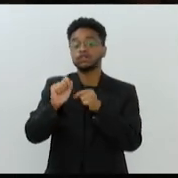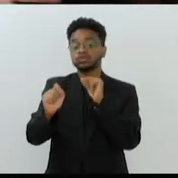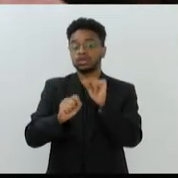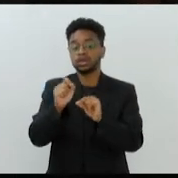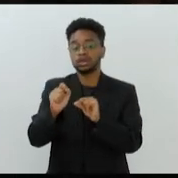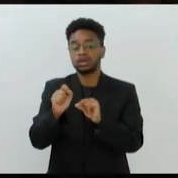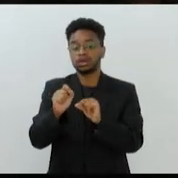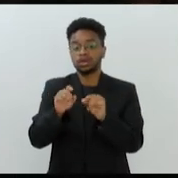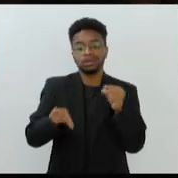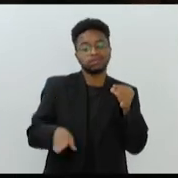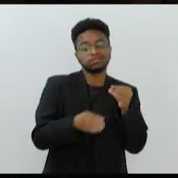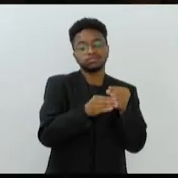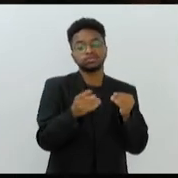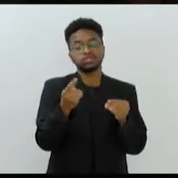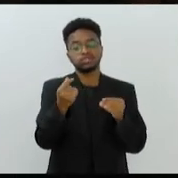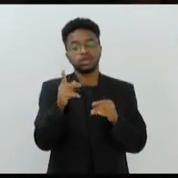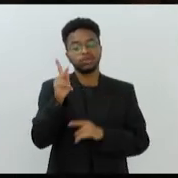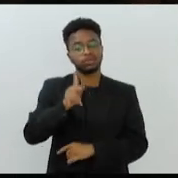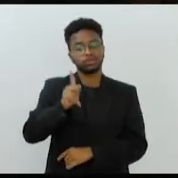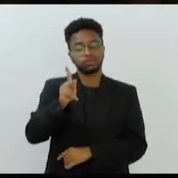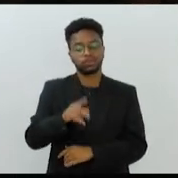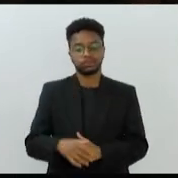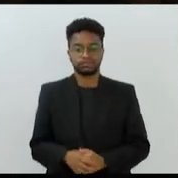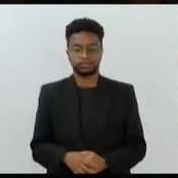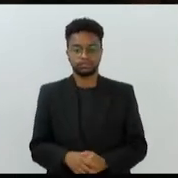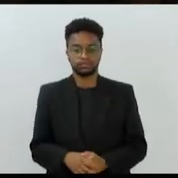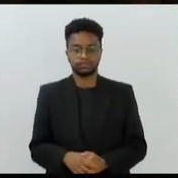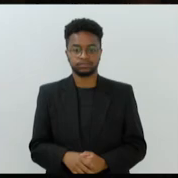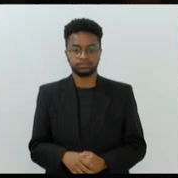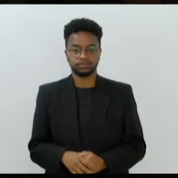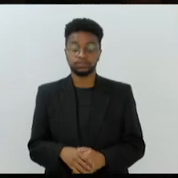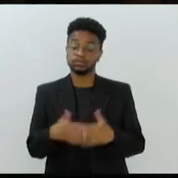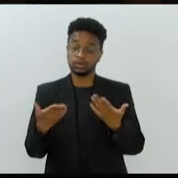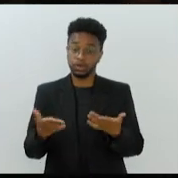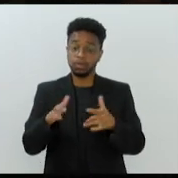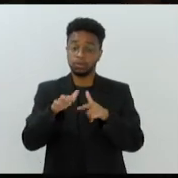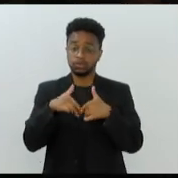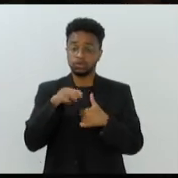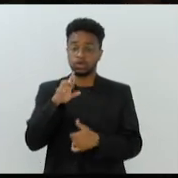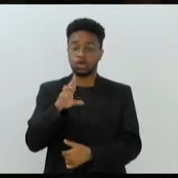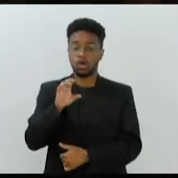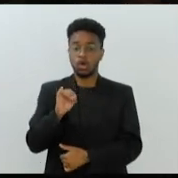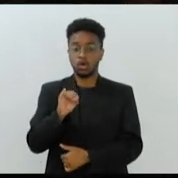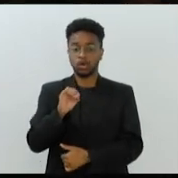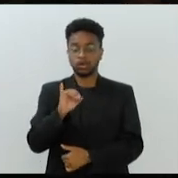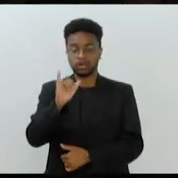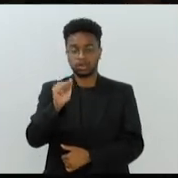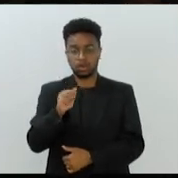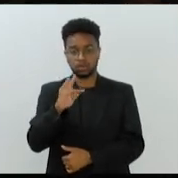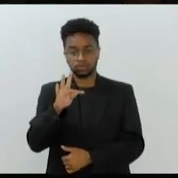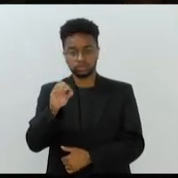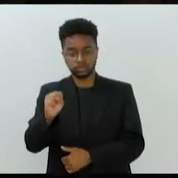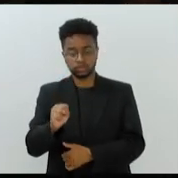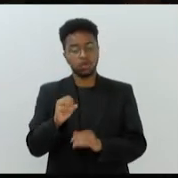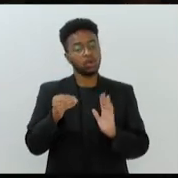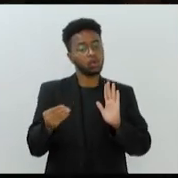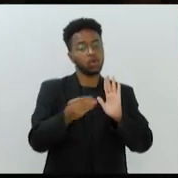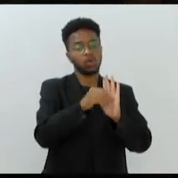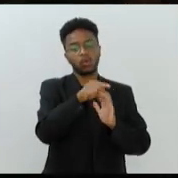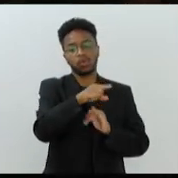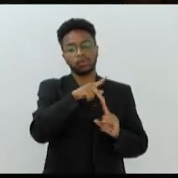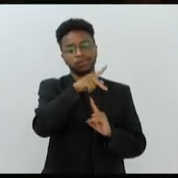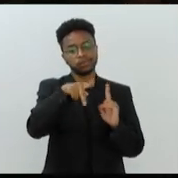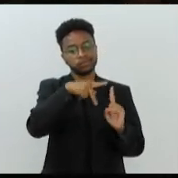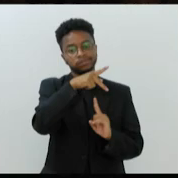royalties e participações especiais. É por isso que os royalties estão no Rio Previdência. É para arcar com